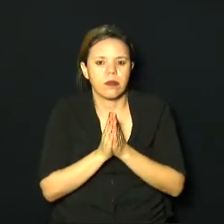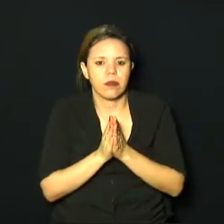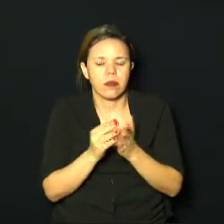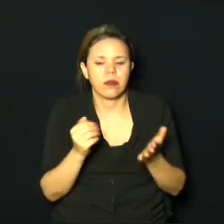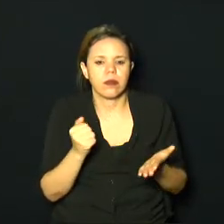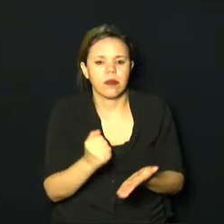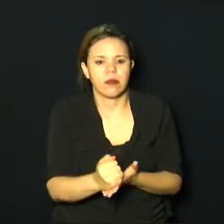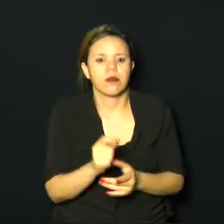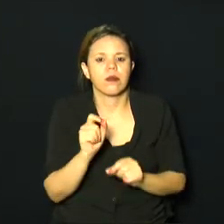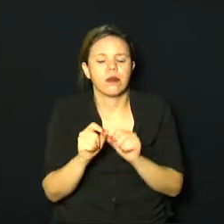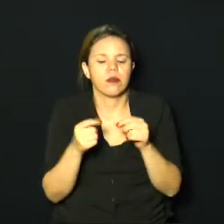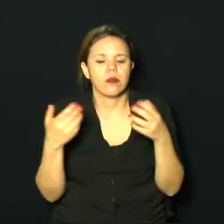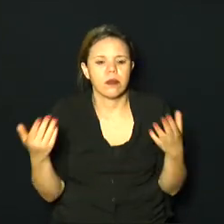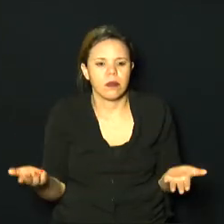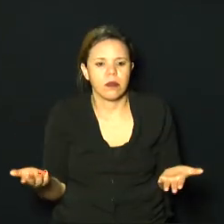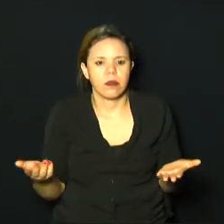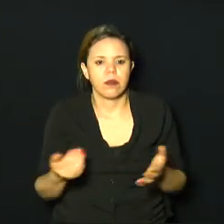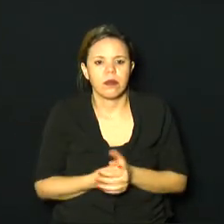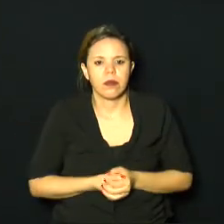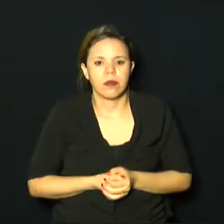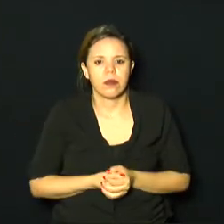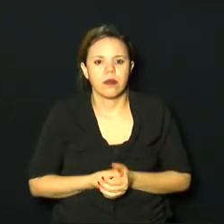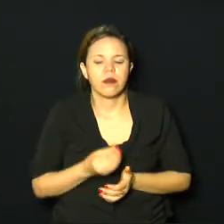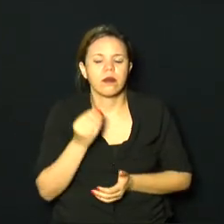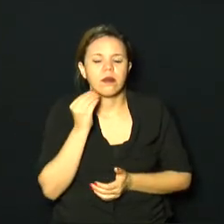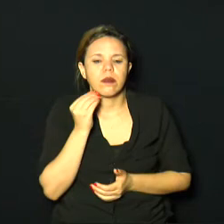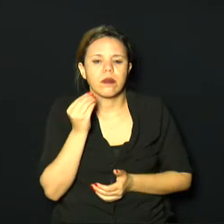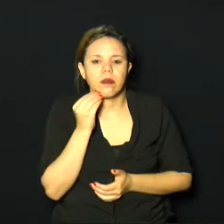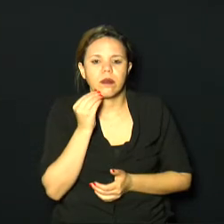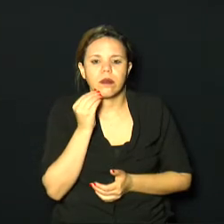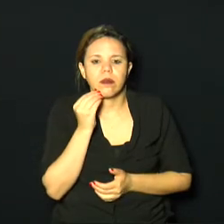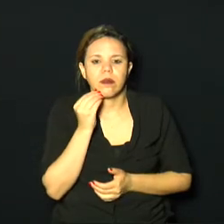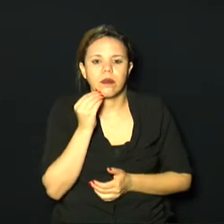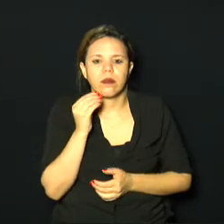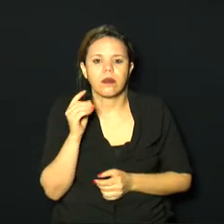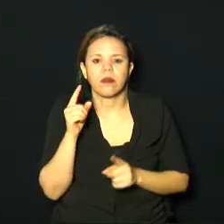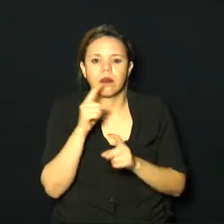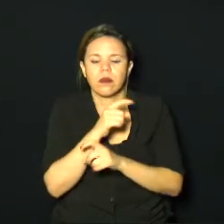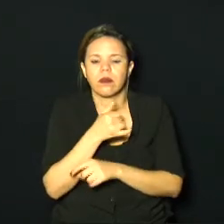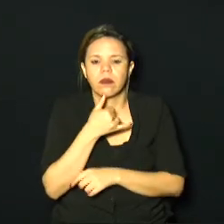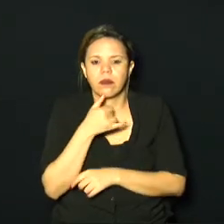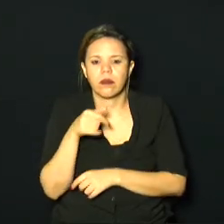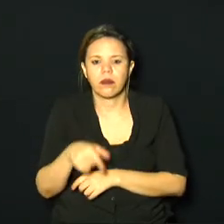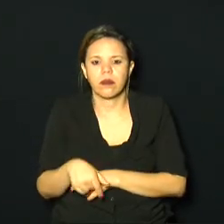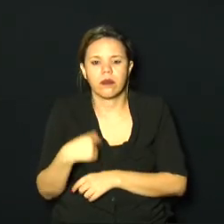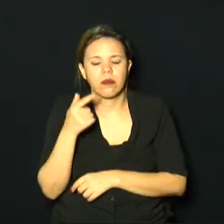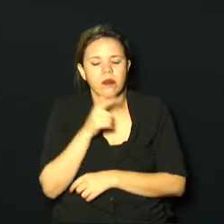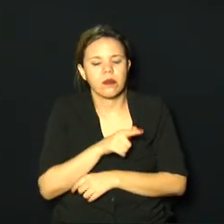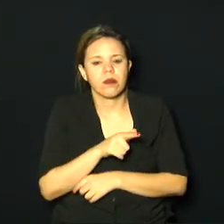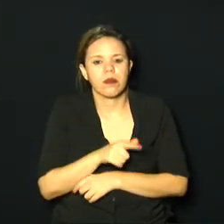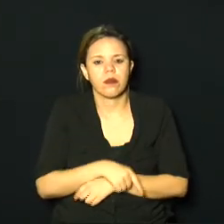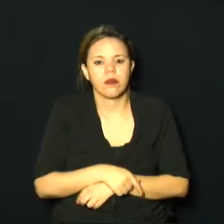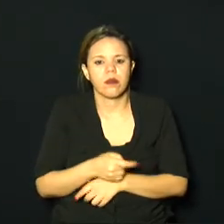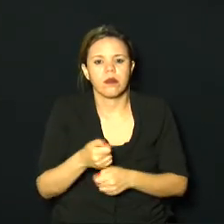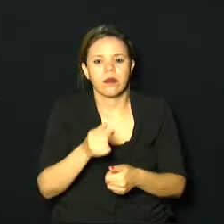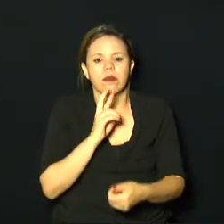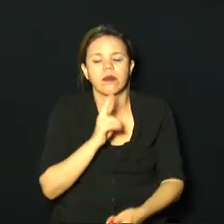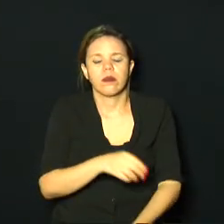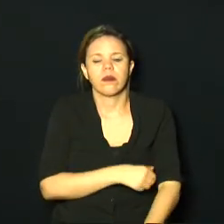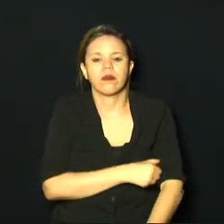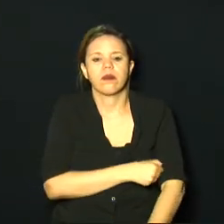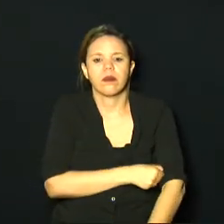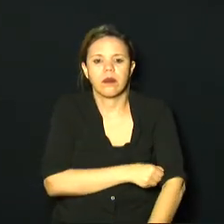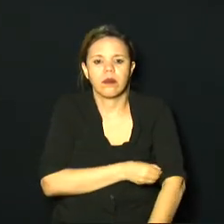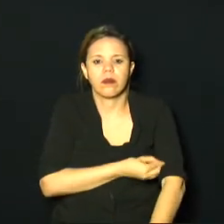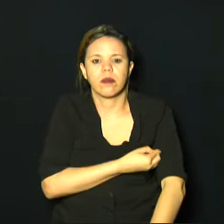ajudarmos, né, quem sabe desta oportunidade difícil e triste, a gente consiga dar uma resposta